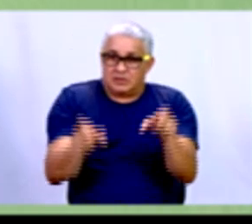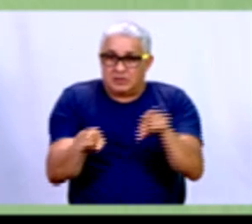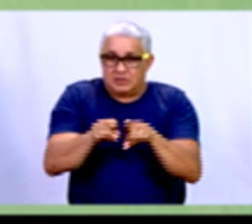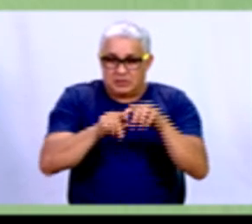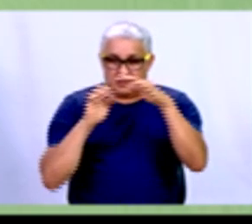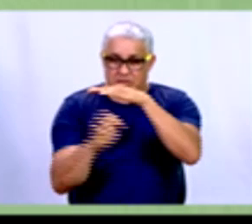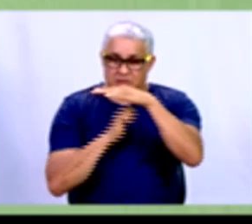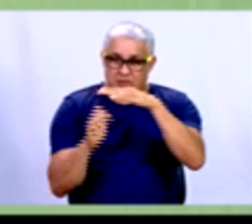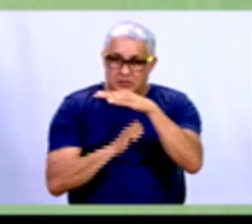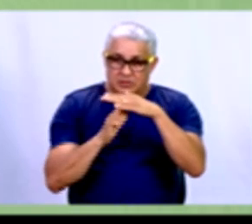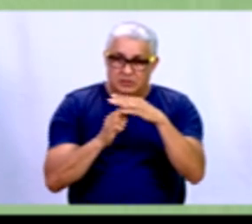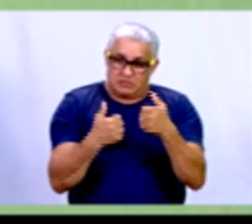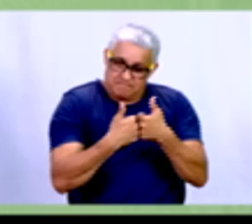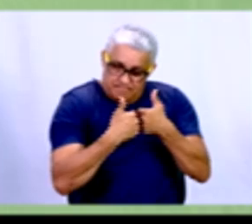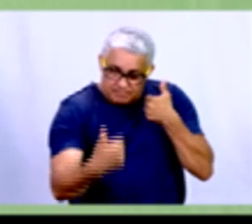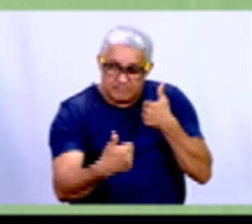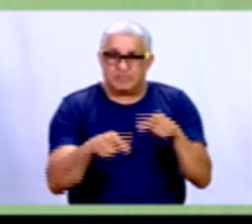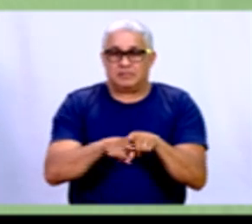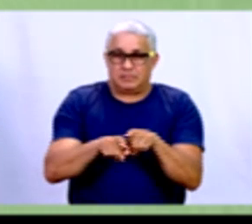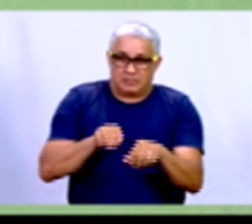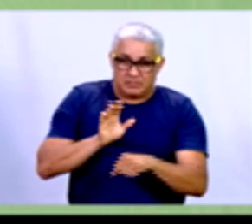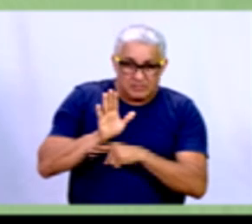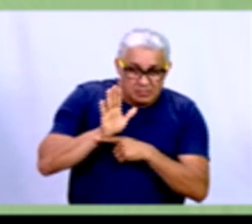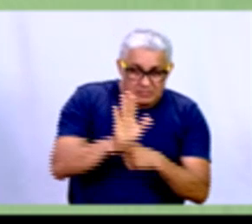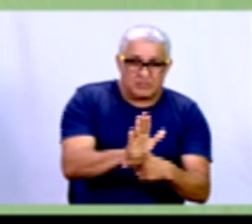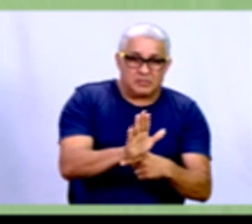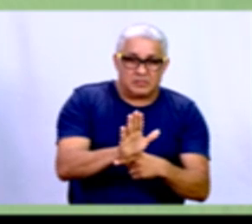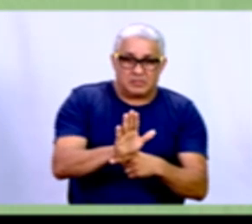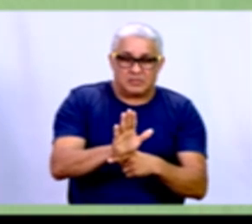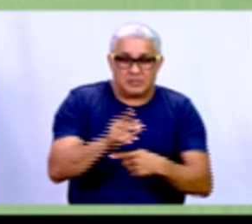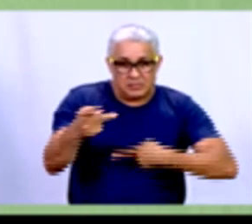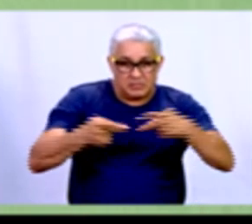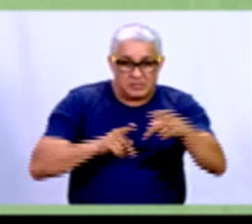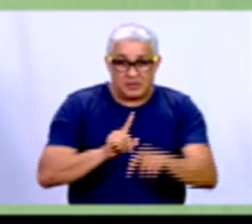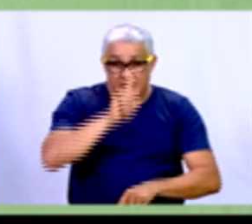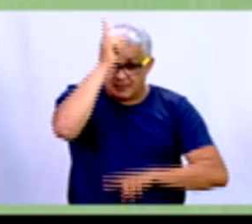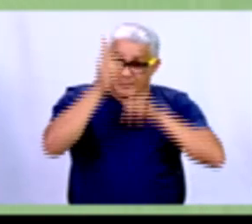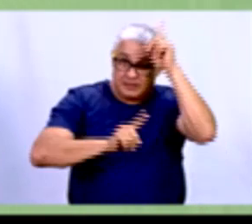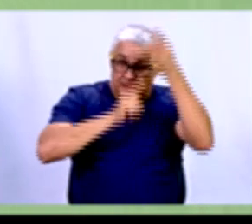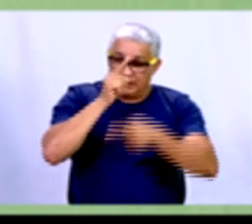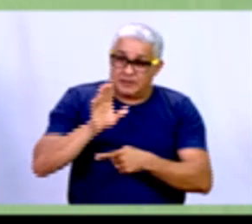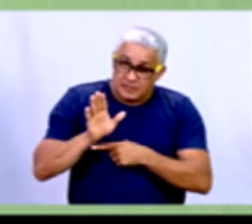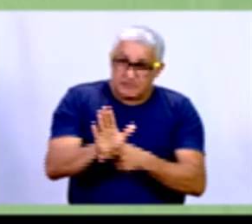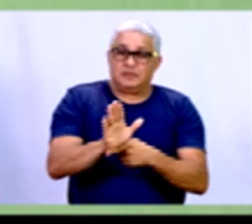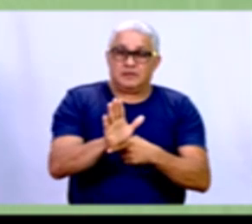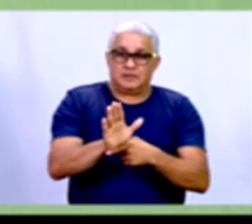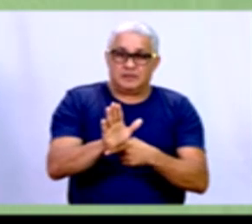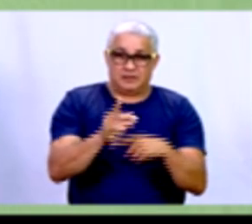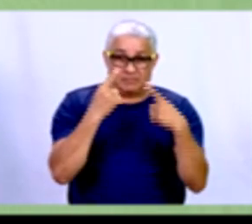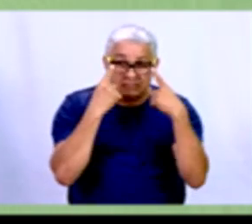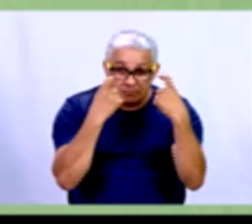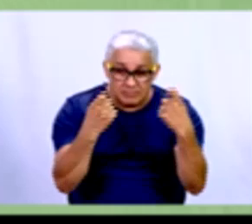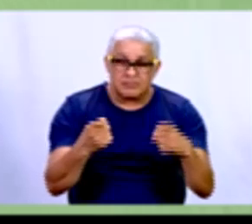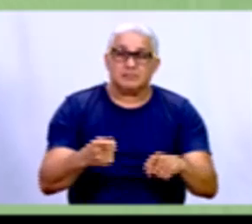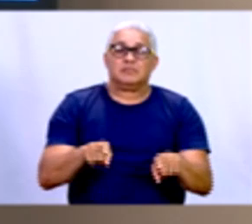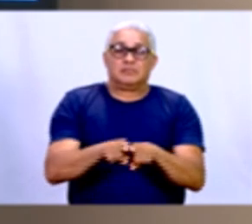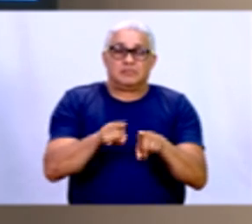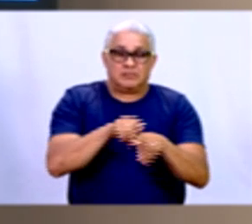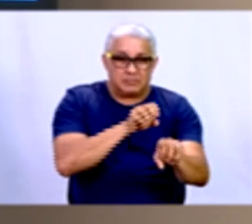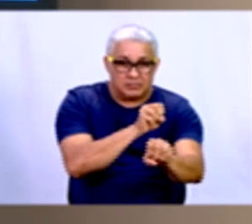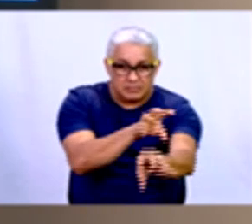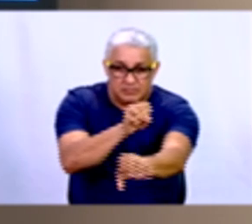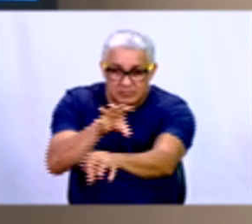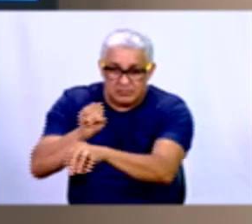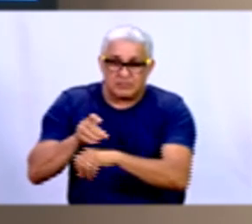mais íntimos. Ajuda a criar projetos mais atrativos. A gente ensina e estuda sempre a IHC